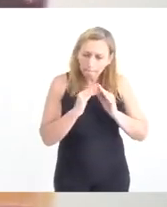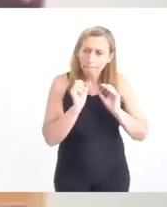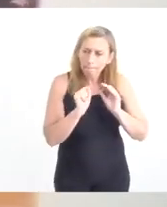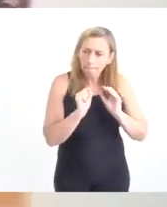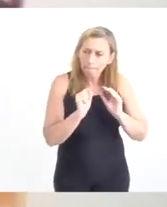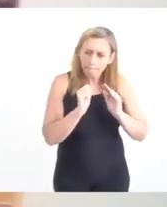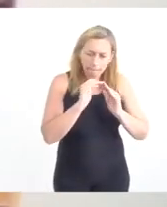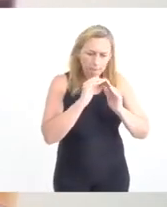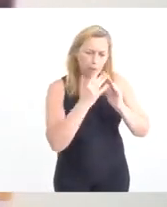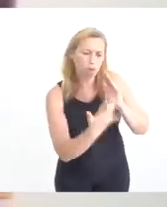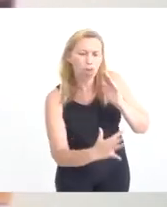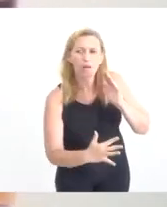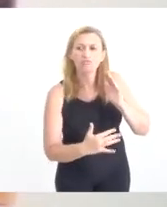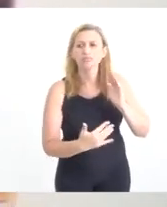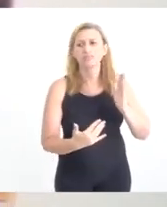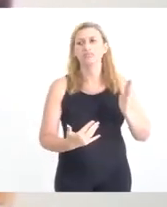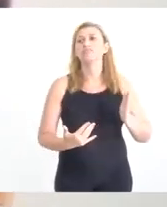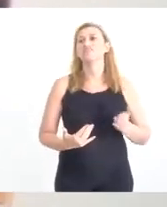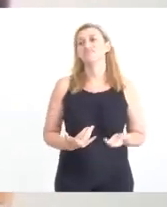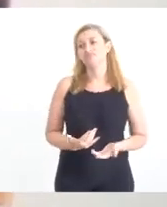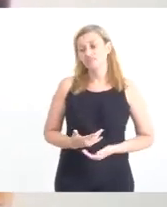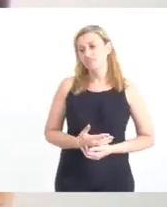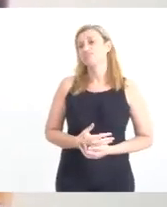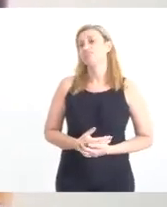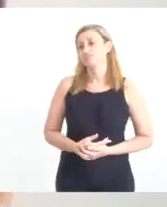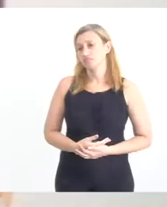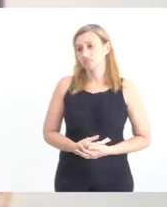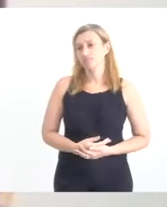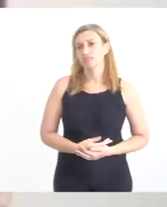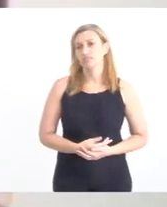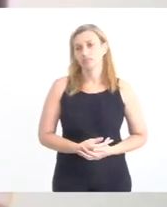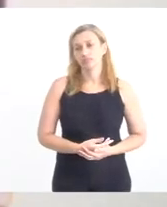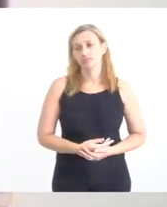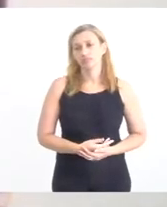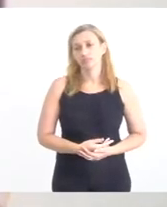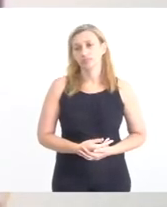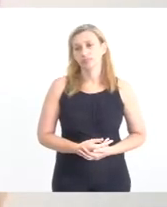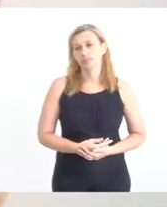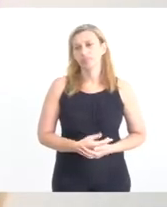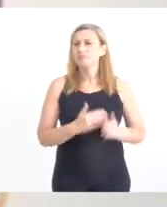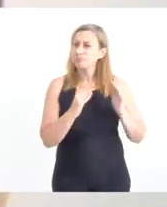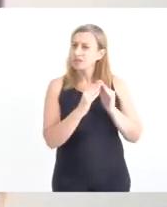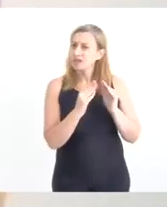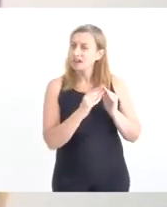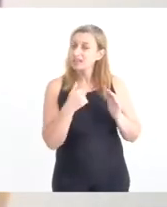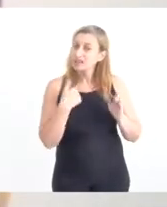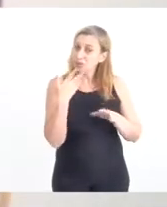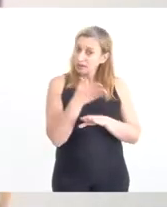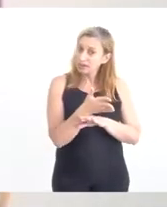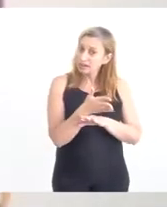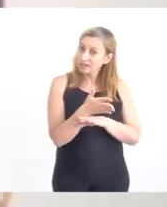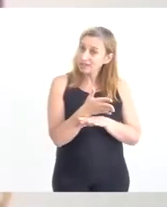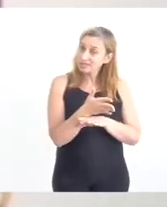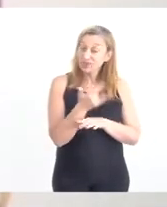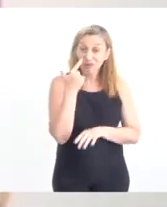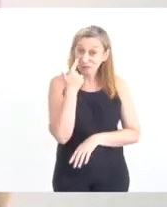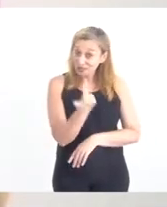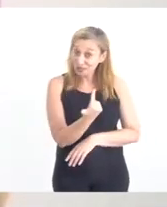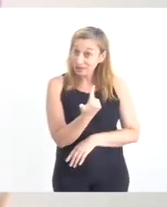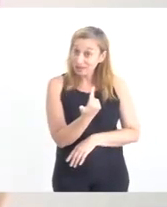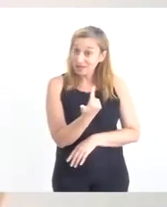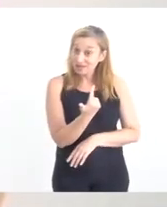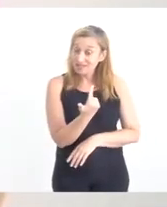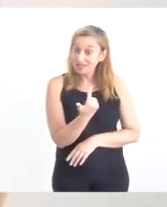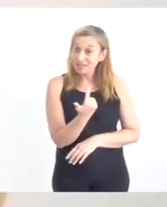poderia qualquer momento caísse sobre a cabeça de Dona Maurício e foi a casa que eu entrei que eu vi